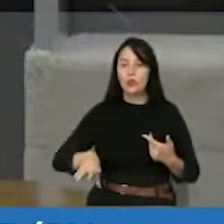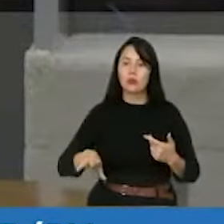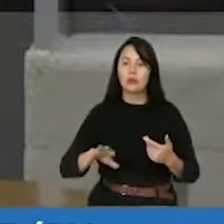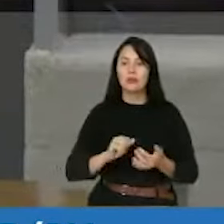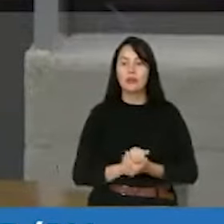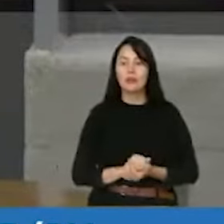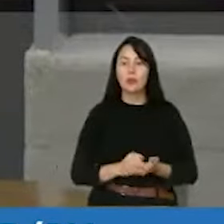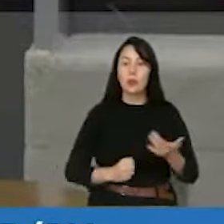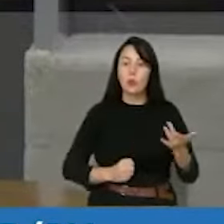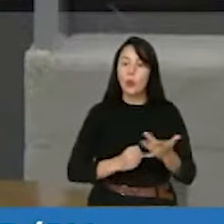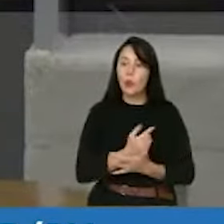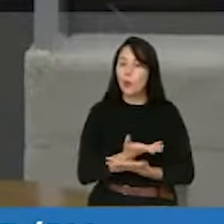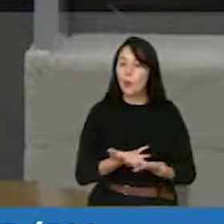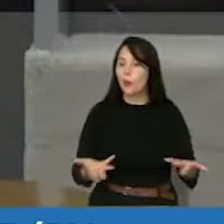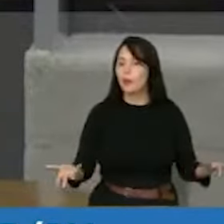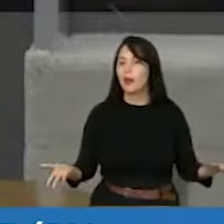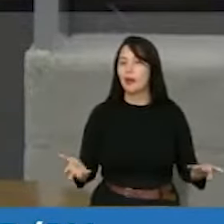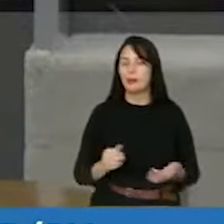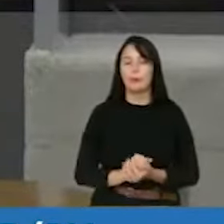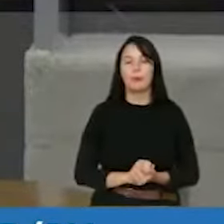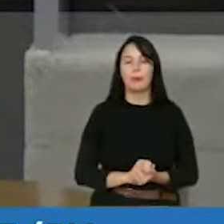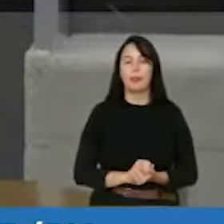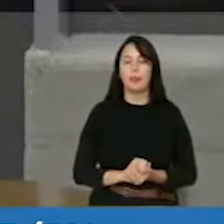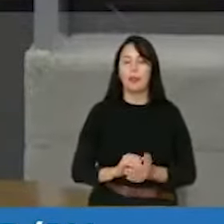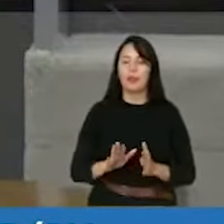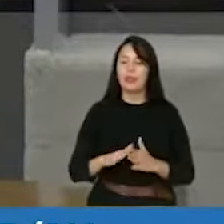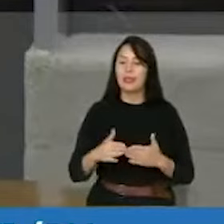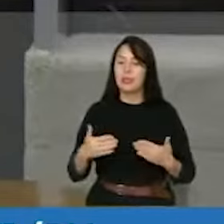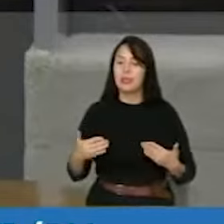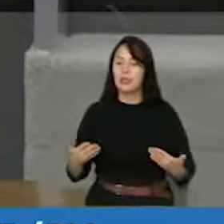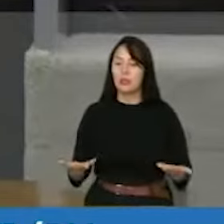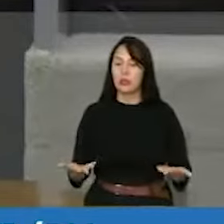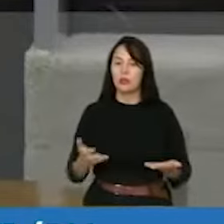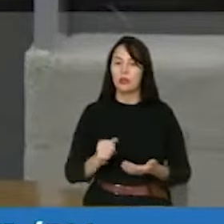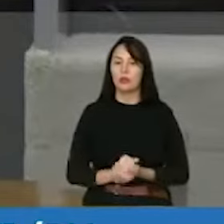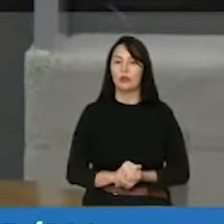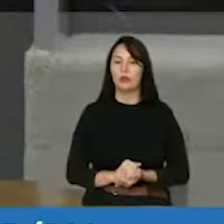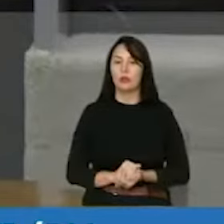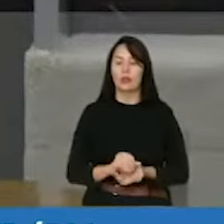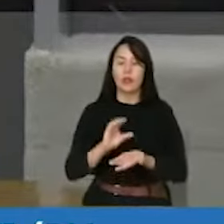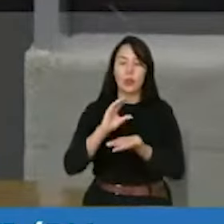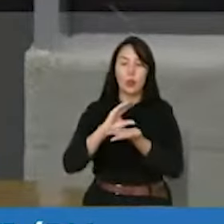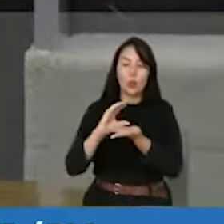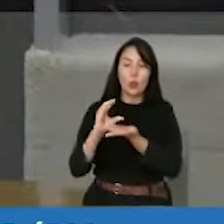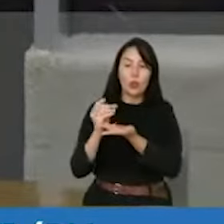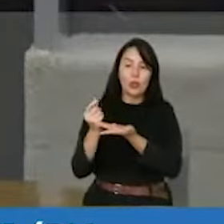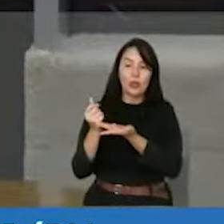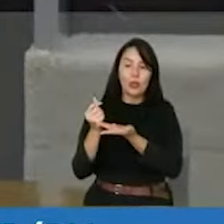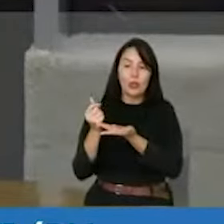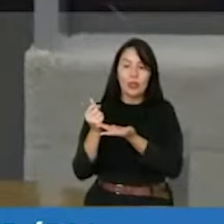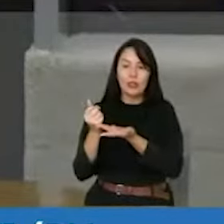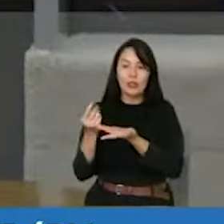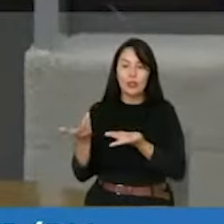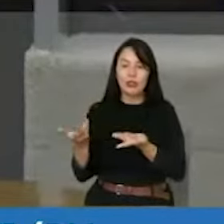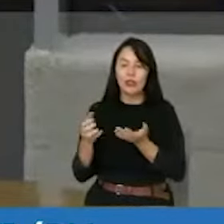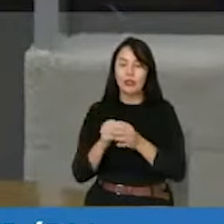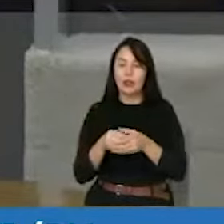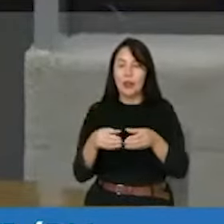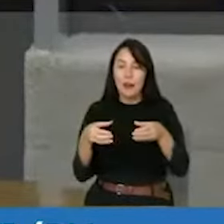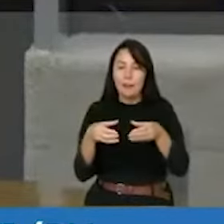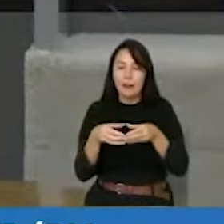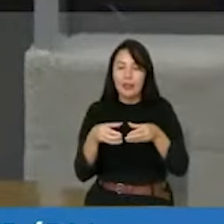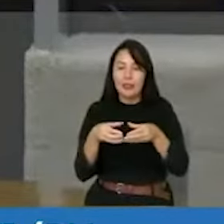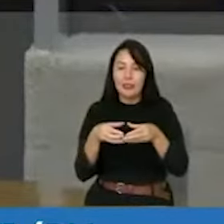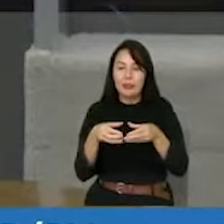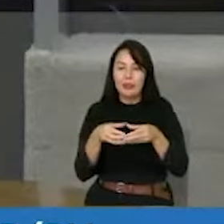senhor presidente, senhoras e senhores parlamentares, garantindo acesso ao crédito para as micro e pequenas empresas,